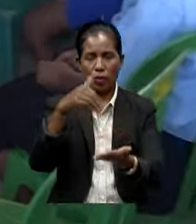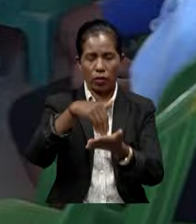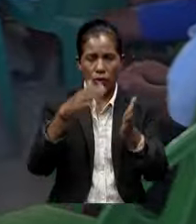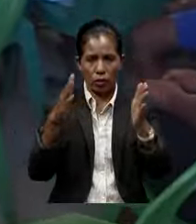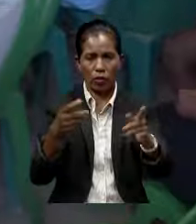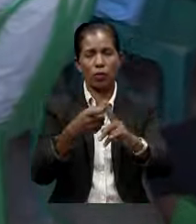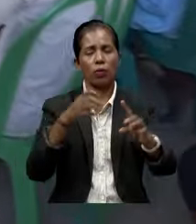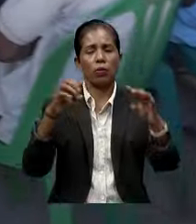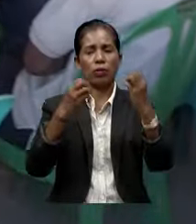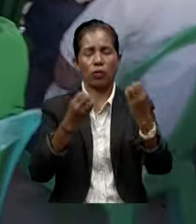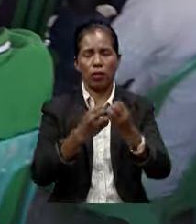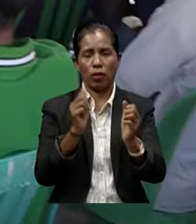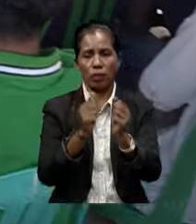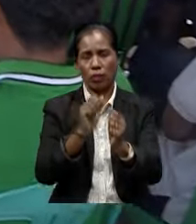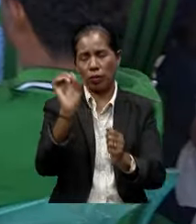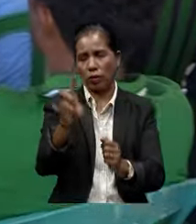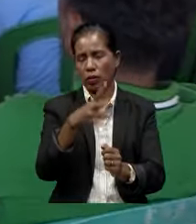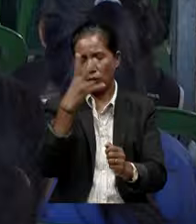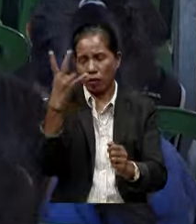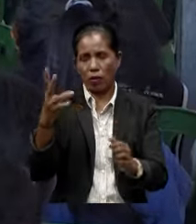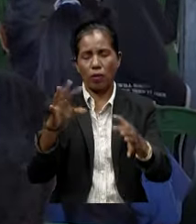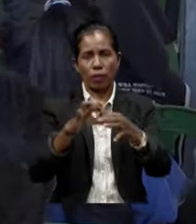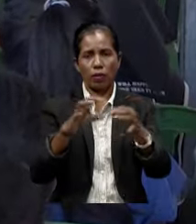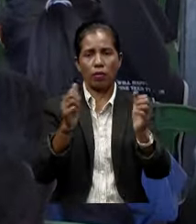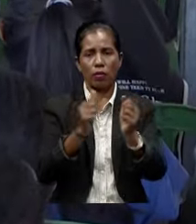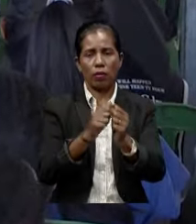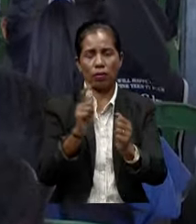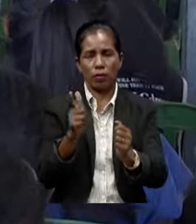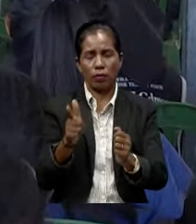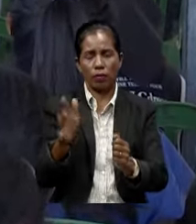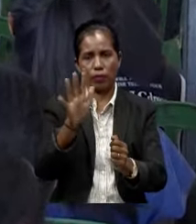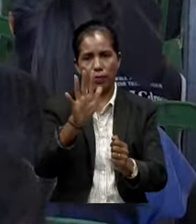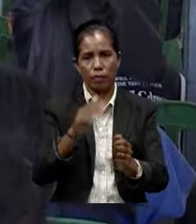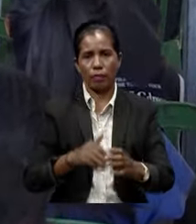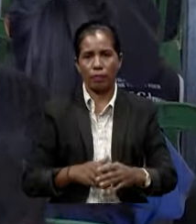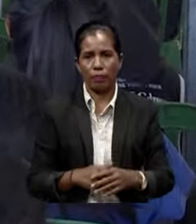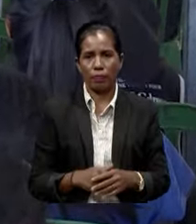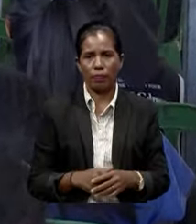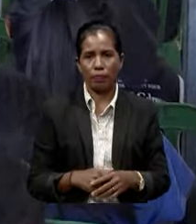mai Husi organização Sanulu Resin 7, onde membro Ramutuk Ruanulu Resin 5. Dilma Suzeti, GMN.